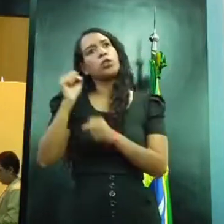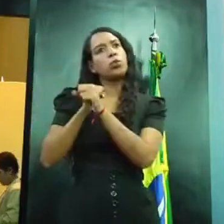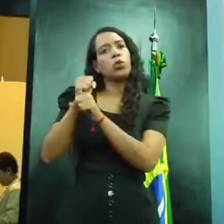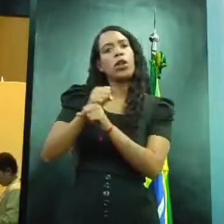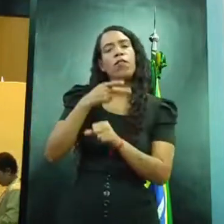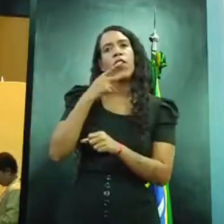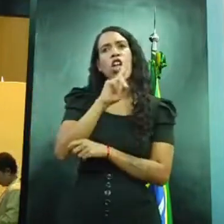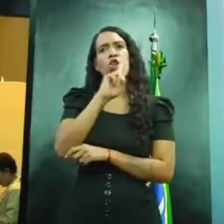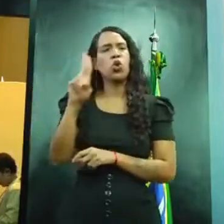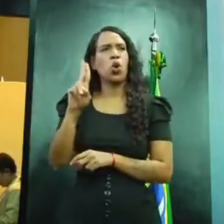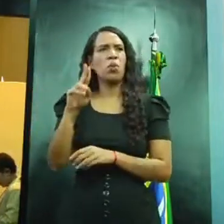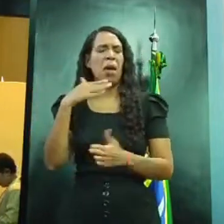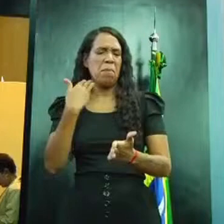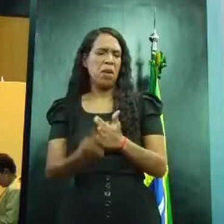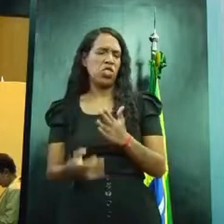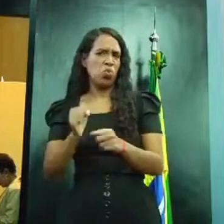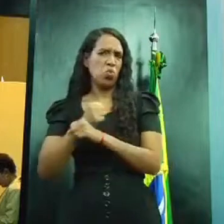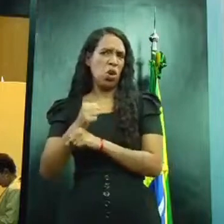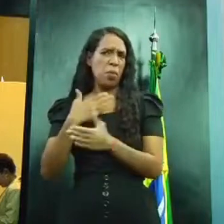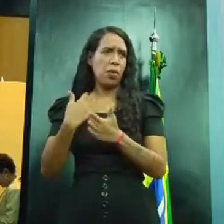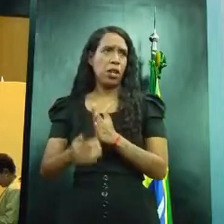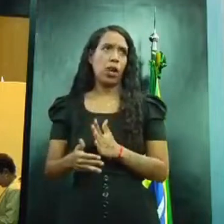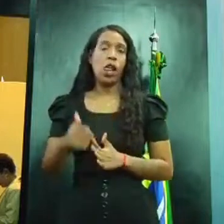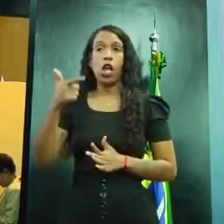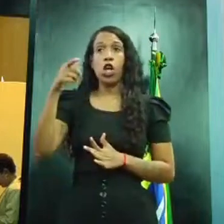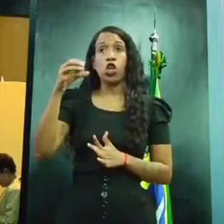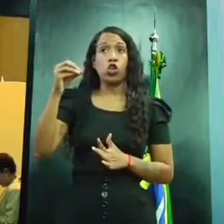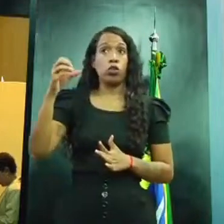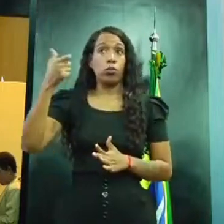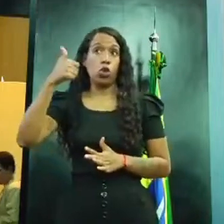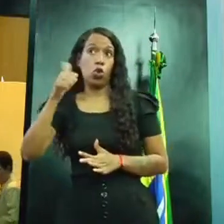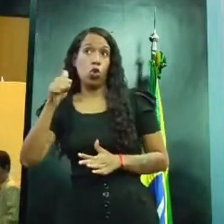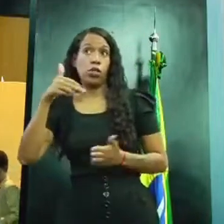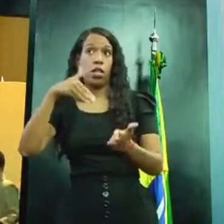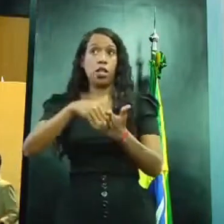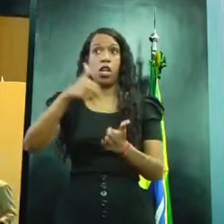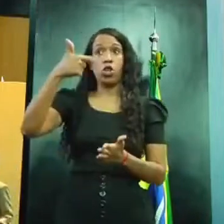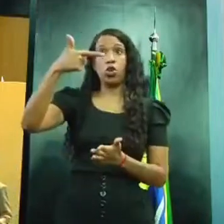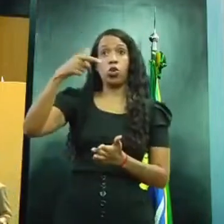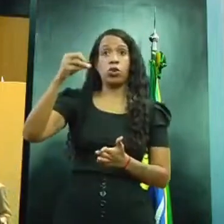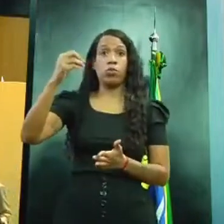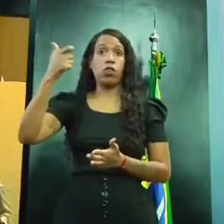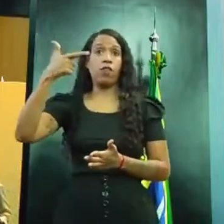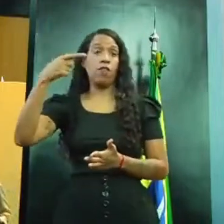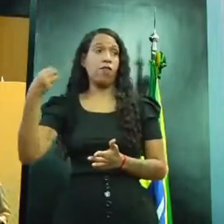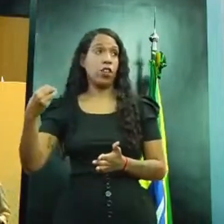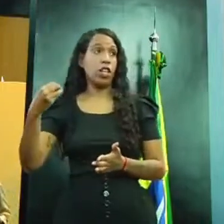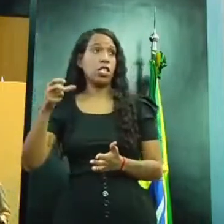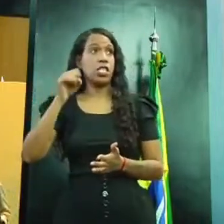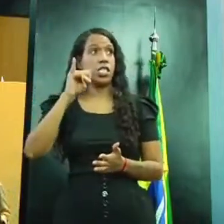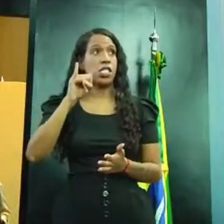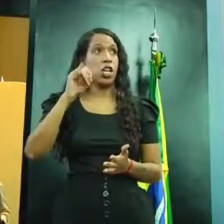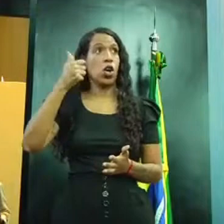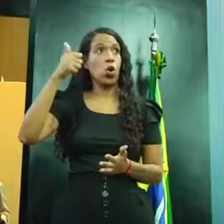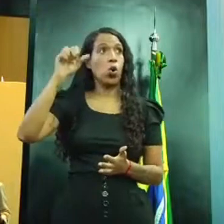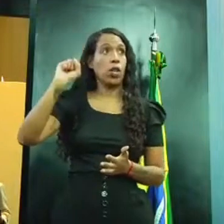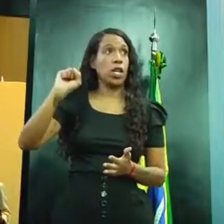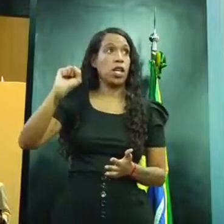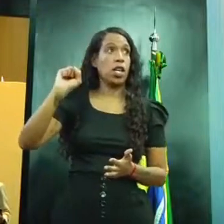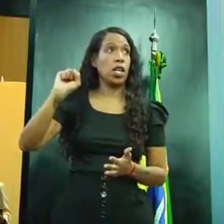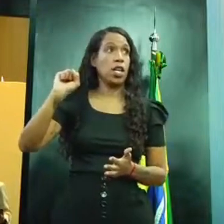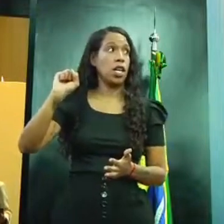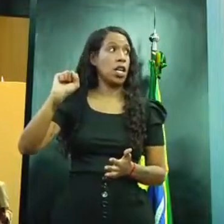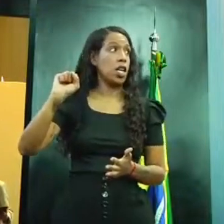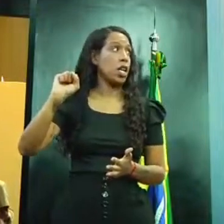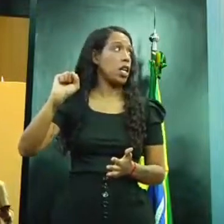chamada a década perdida. Entre 2011 e 2020, se 80 é a década perdida, entre